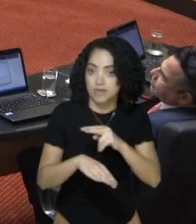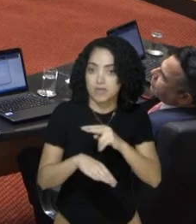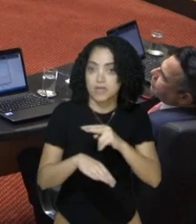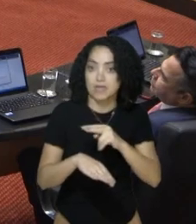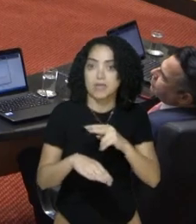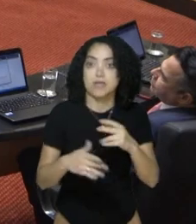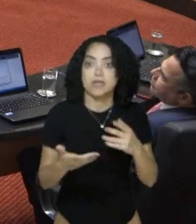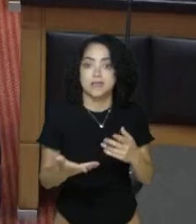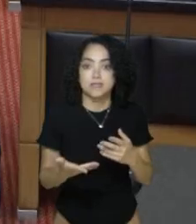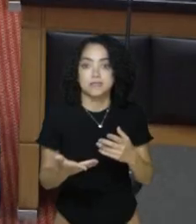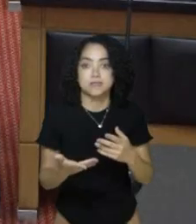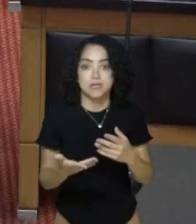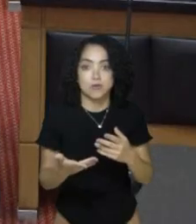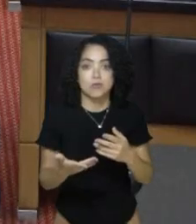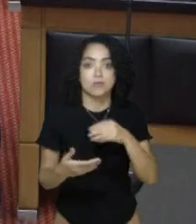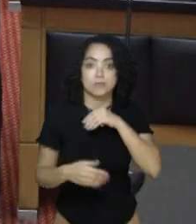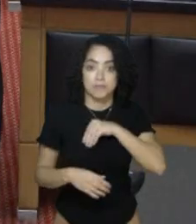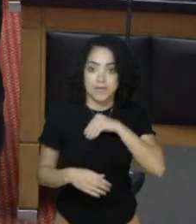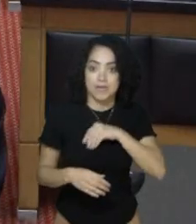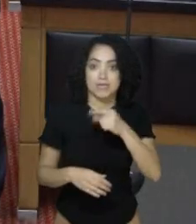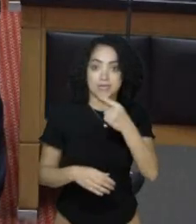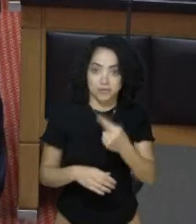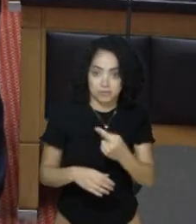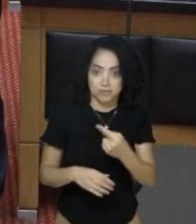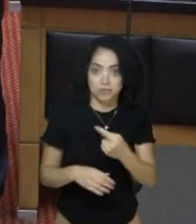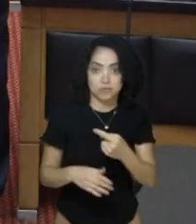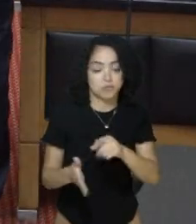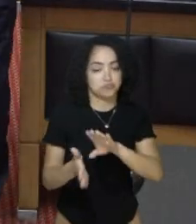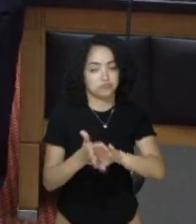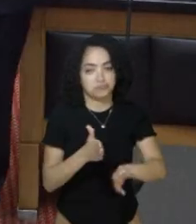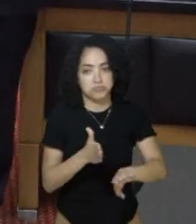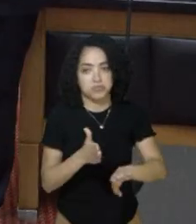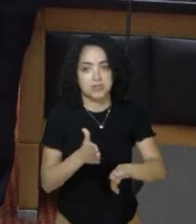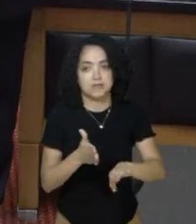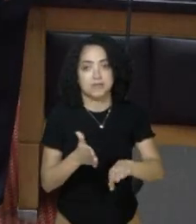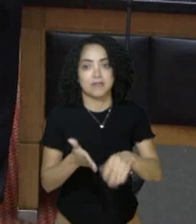tá? E teve que pagar, porque senão eu tirava a fábrica dele.